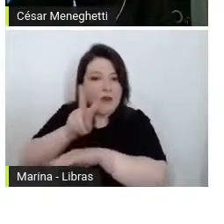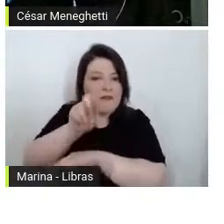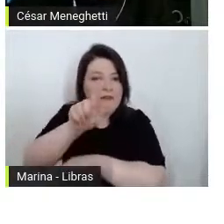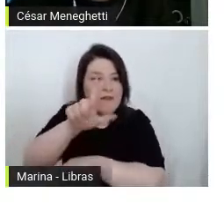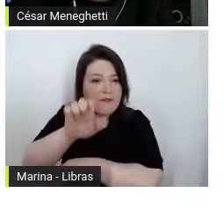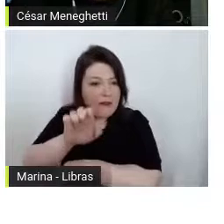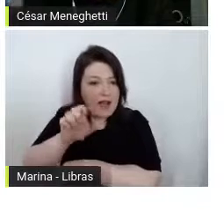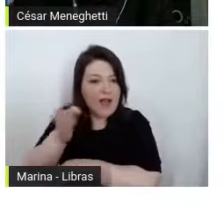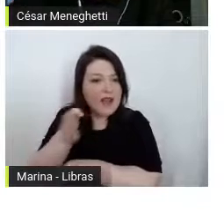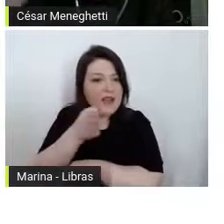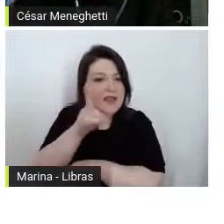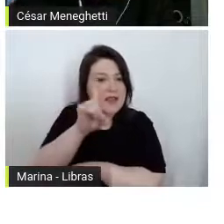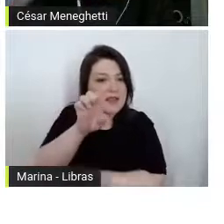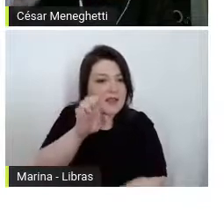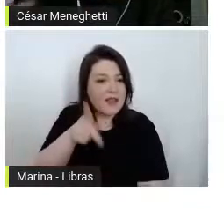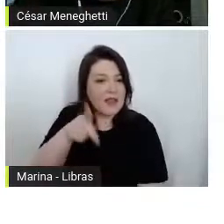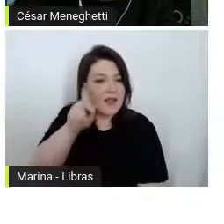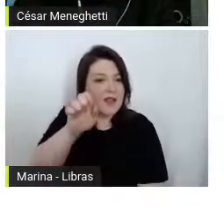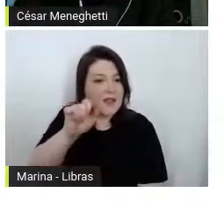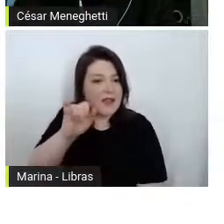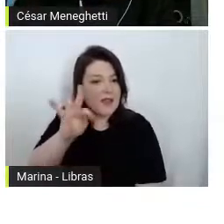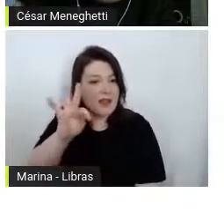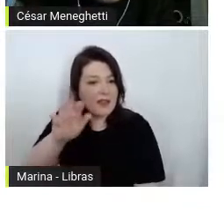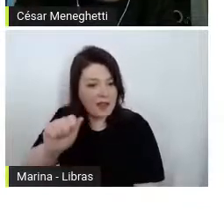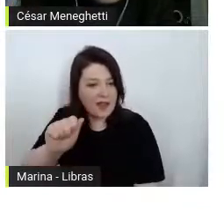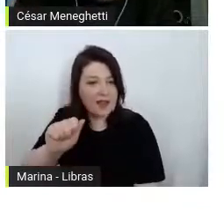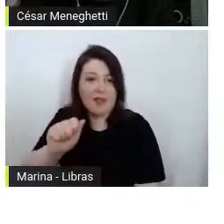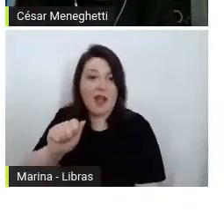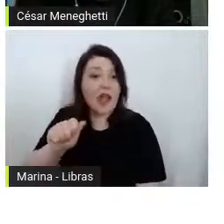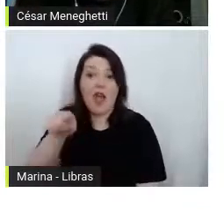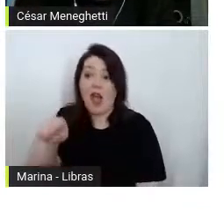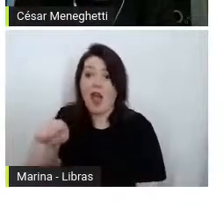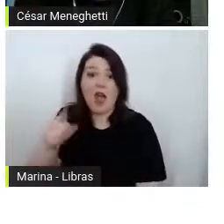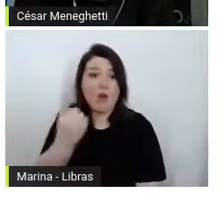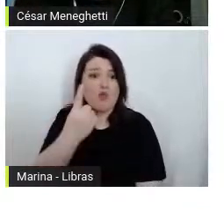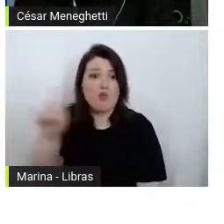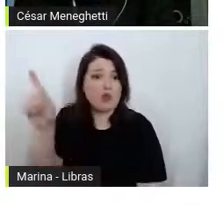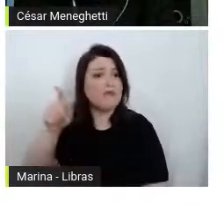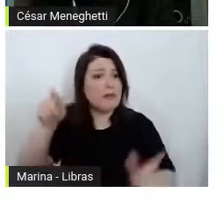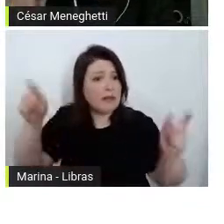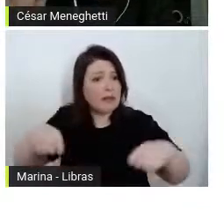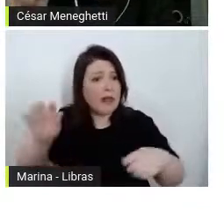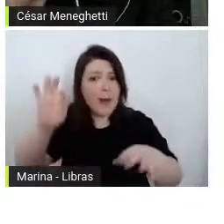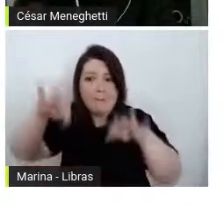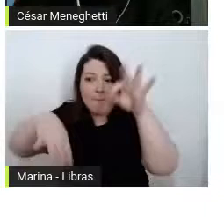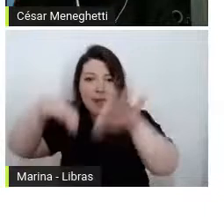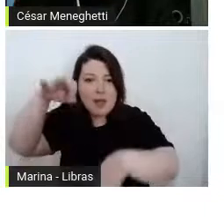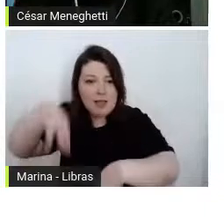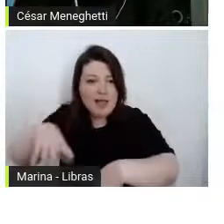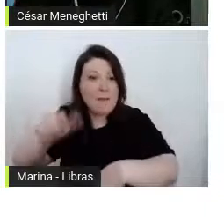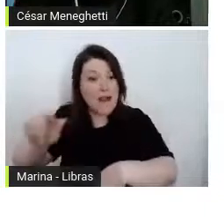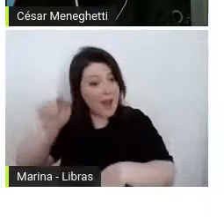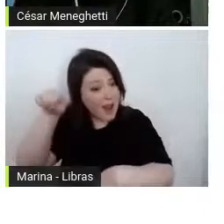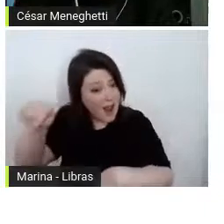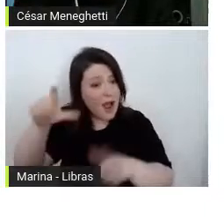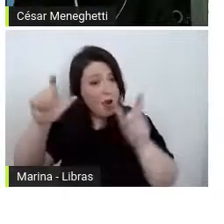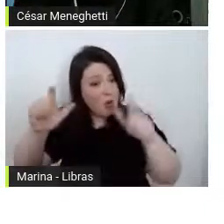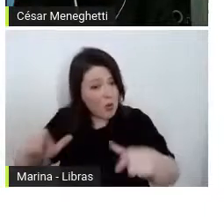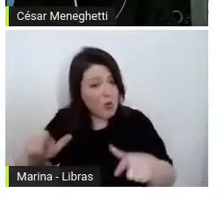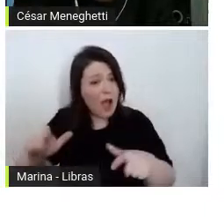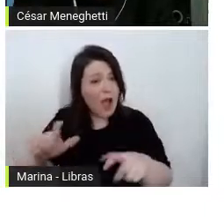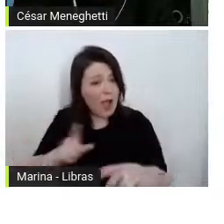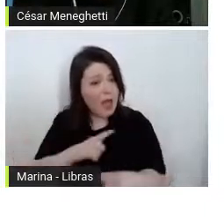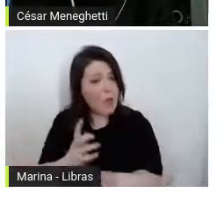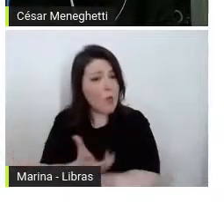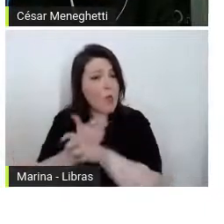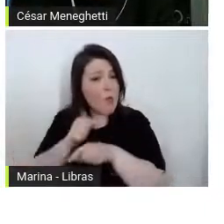que era a última zona plantável antes do deserto, tinha um pouco de água. O Níger é tipo